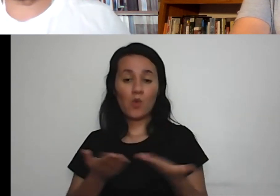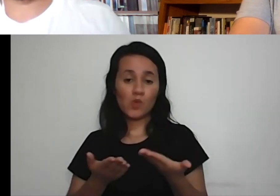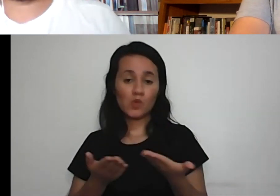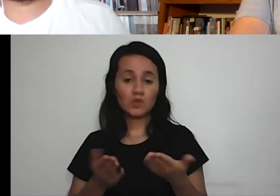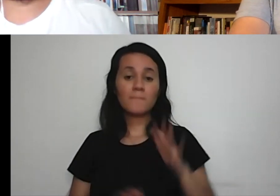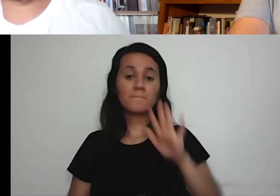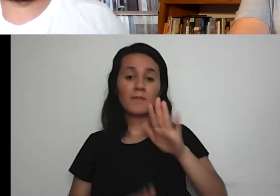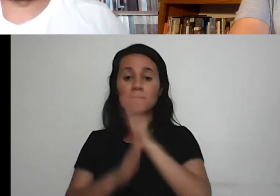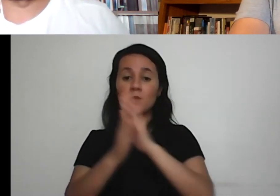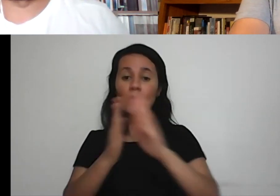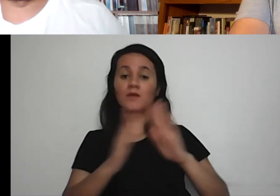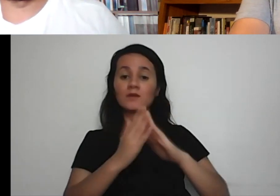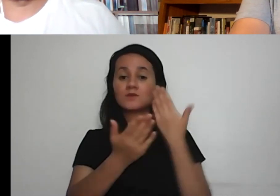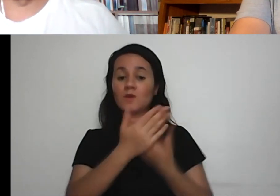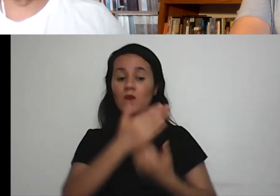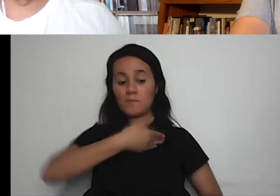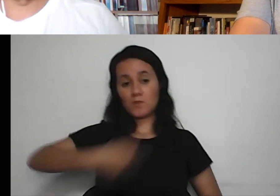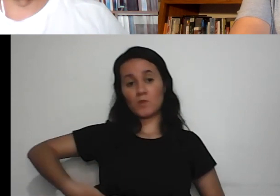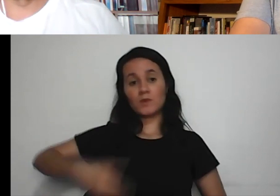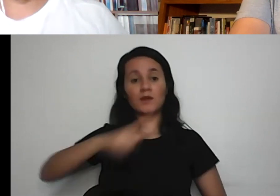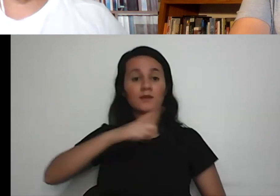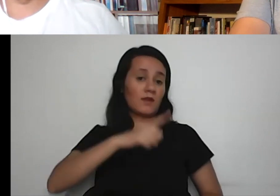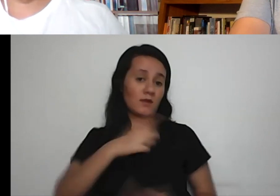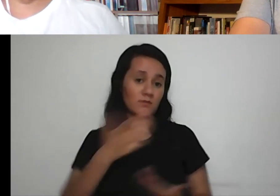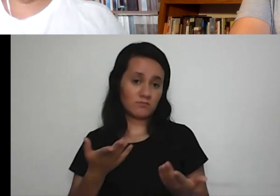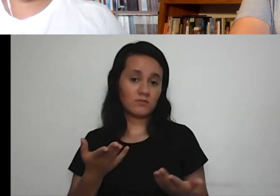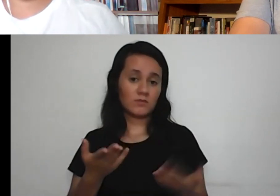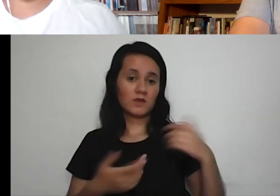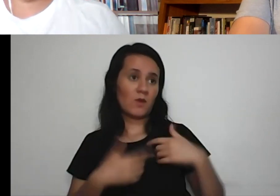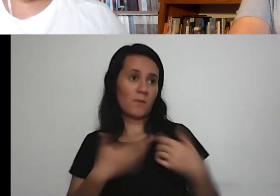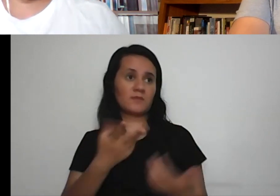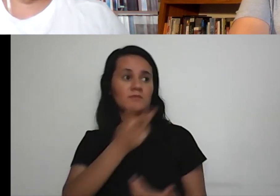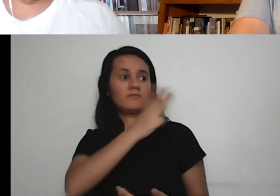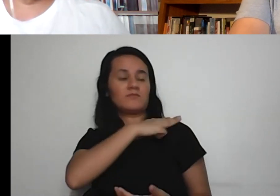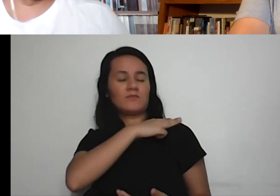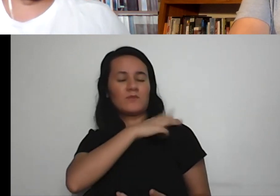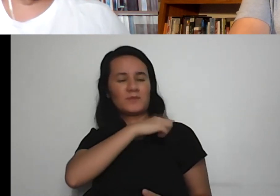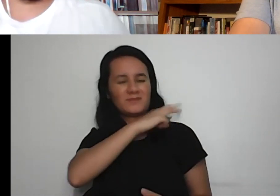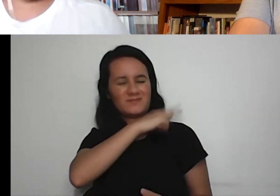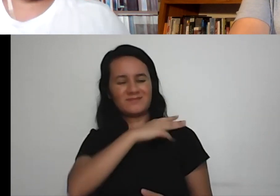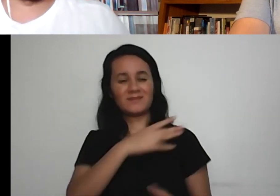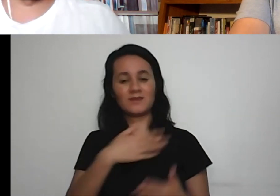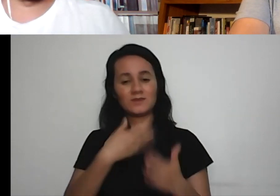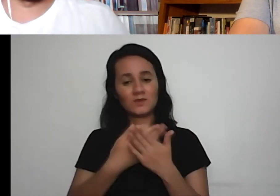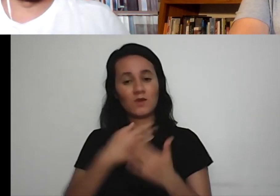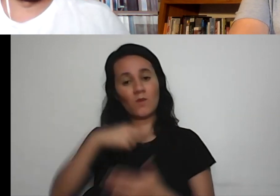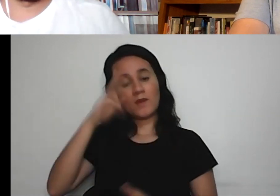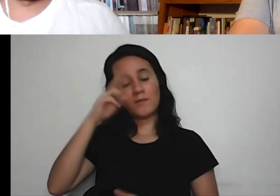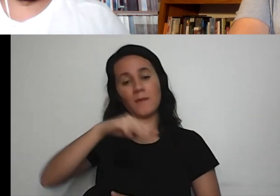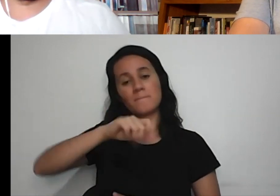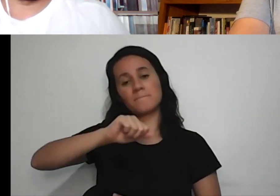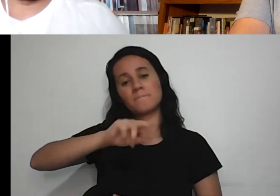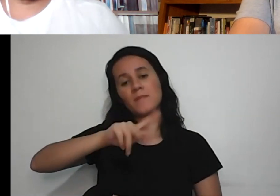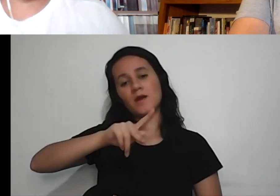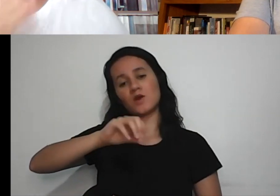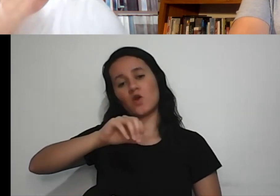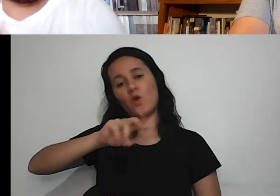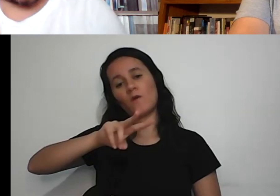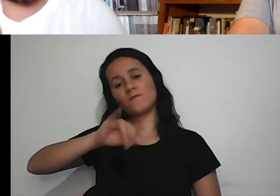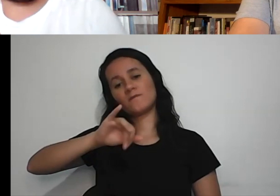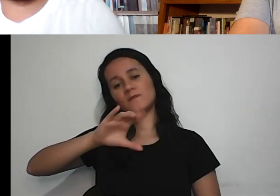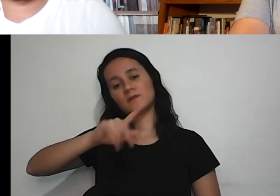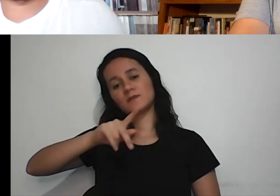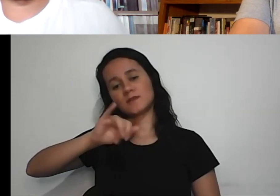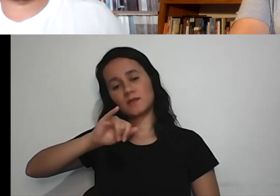na biblioteca da escola pública, né? Quando eu estava no ensino médio, tinha lá o livro, eu lembro o Mayakovsky, tinha lá o poeta,